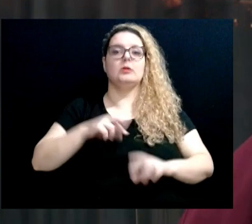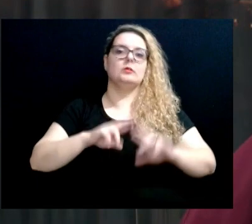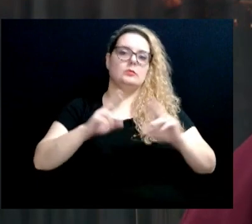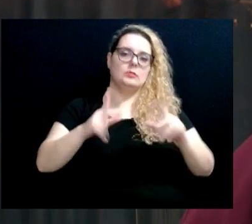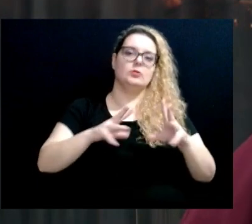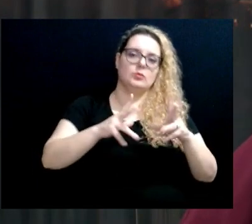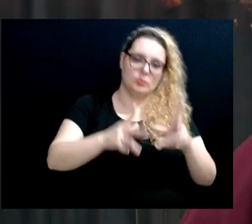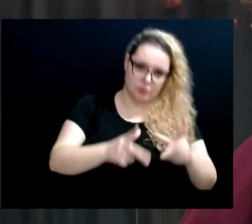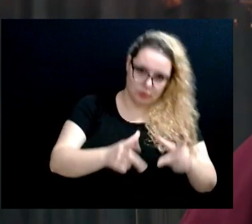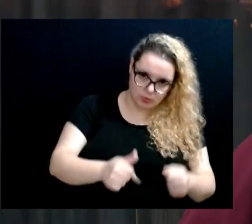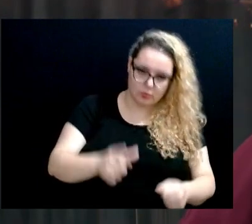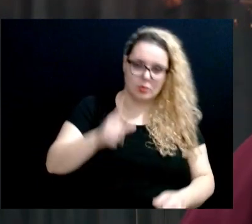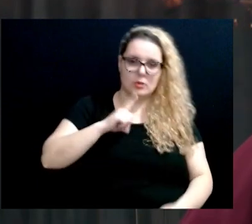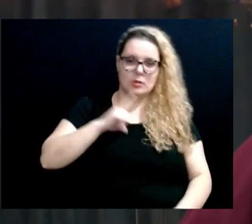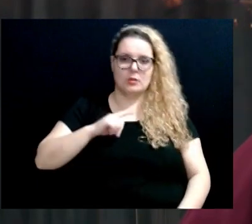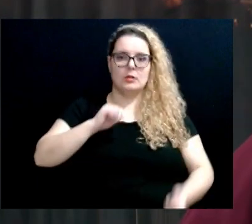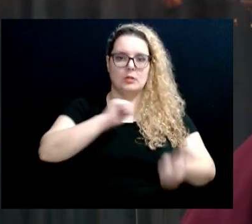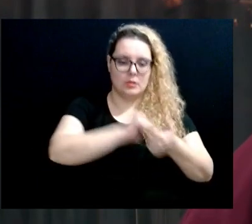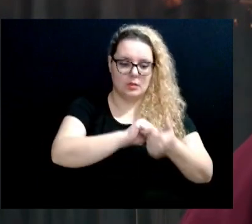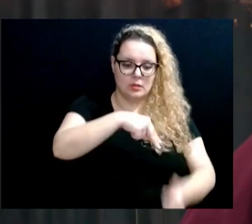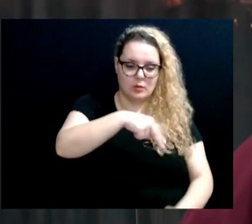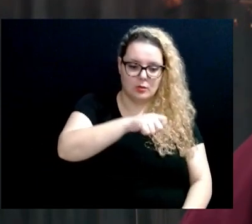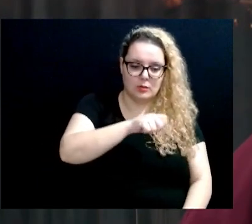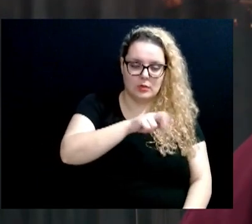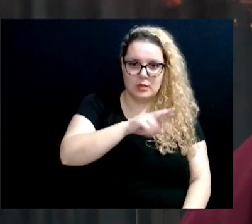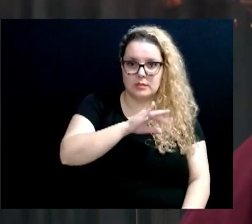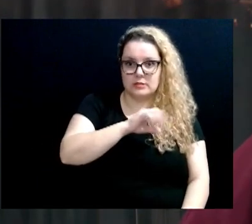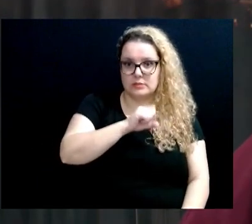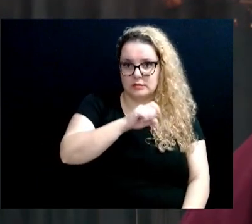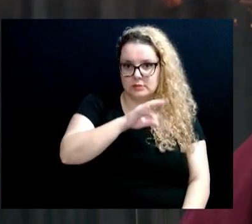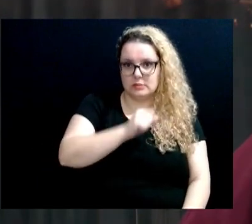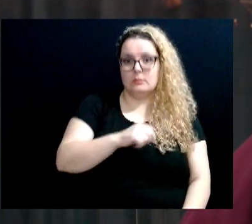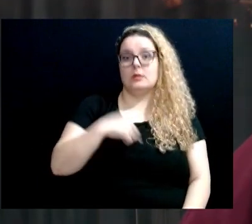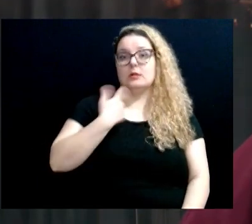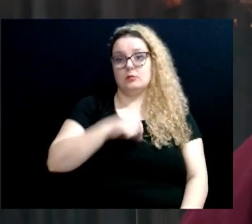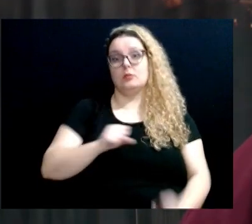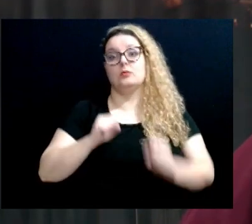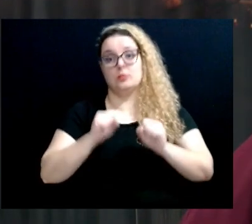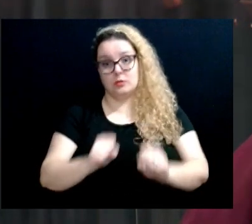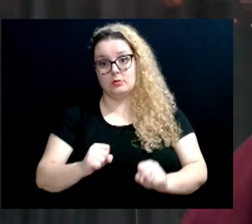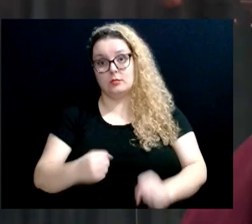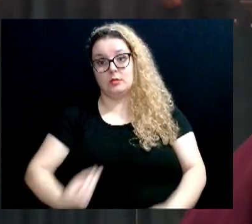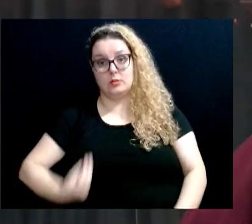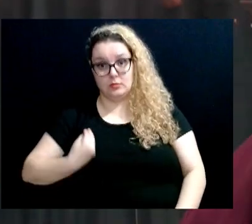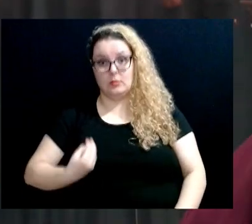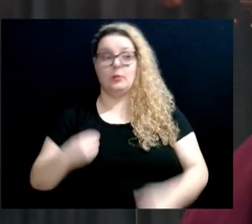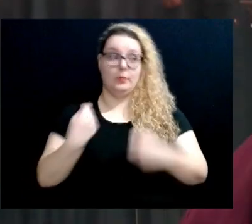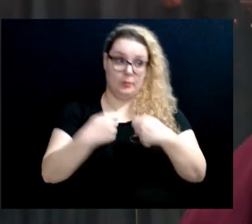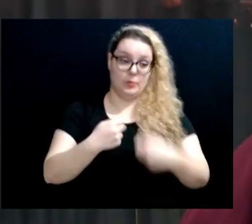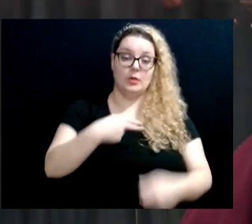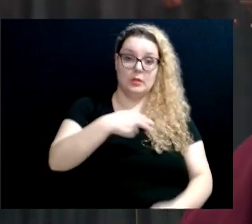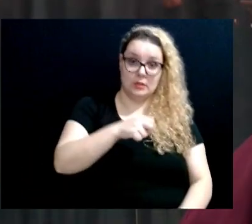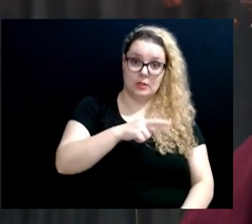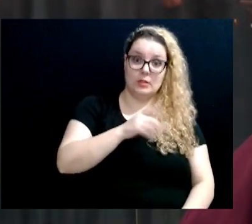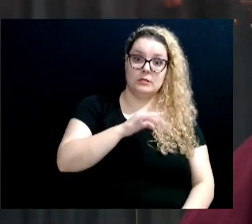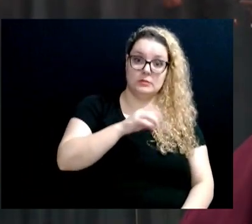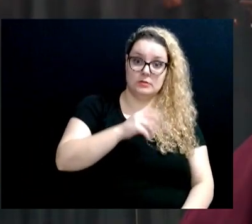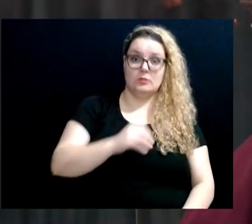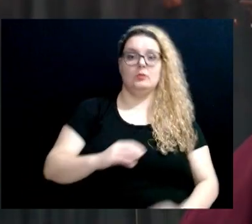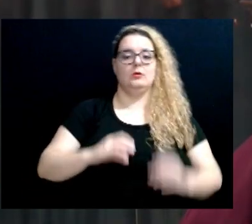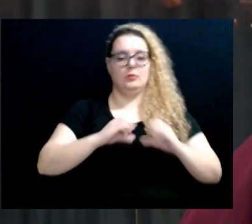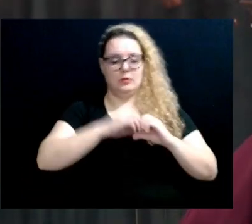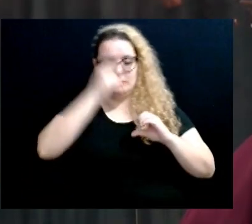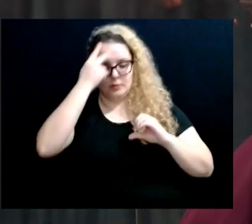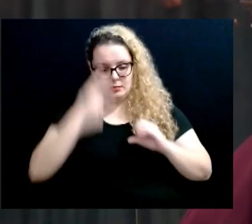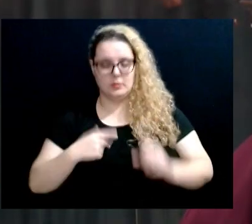uma qualidade narcísica, até para que a gente possa existir enquanto indivíduo, a gente precisa, né, ter esse amor próprio, entender e tudo